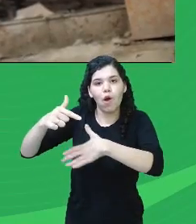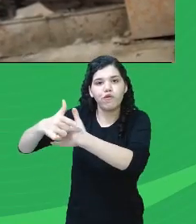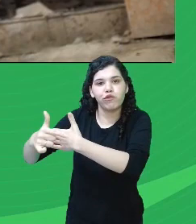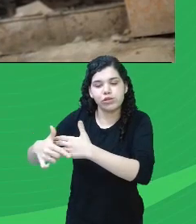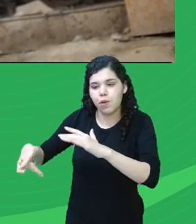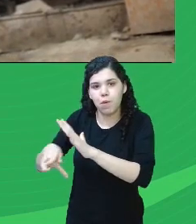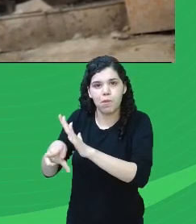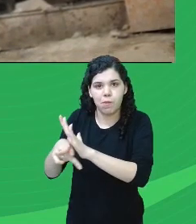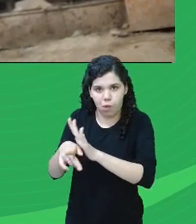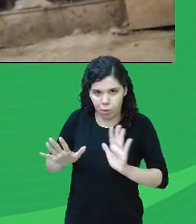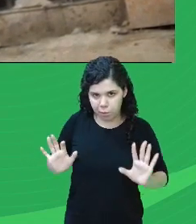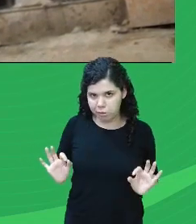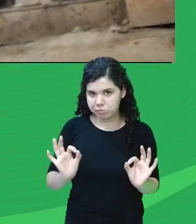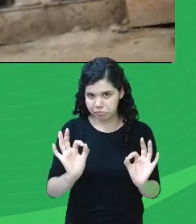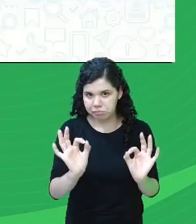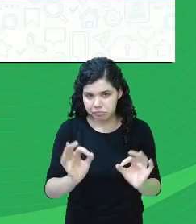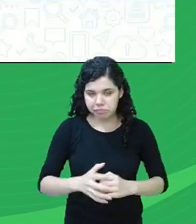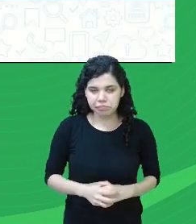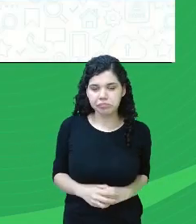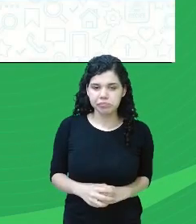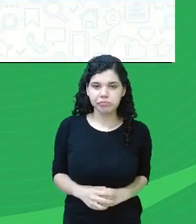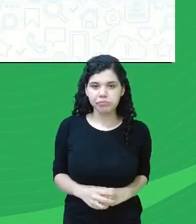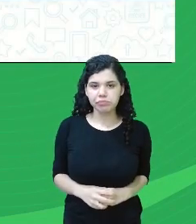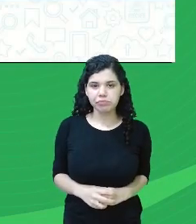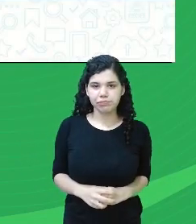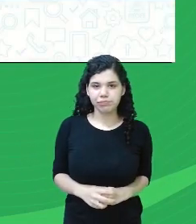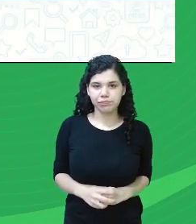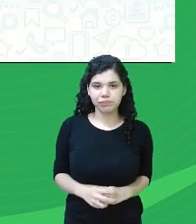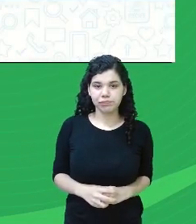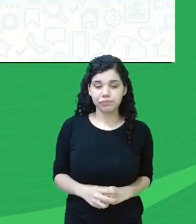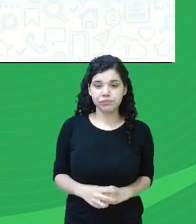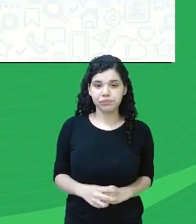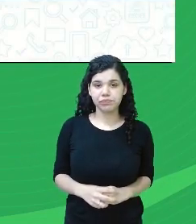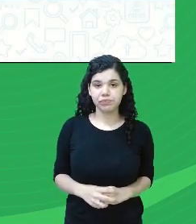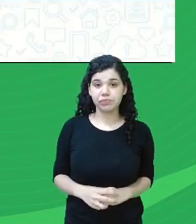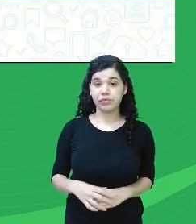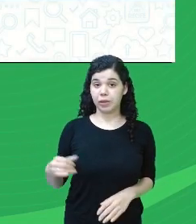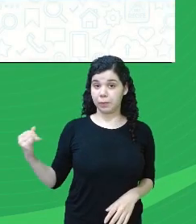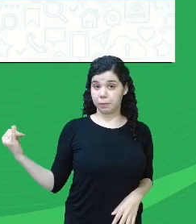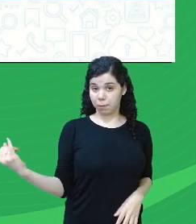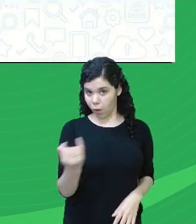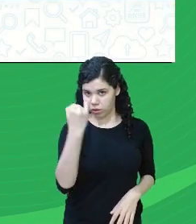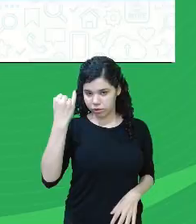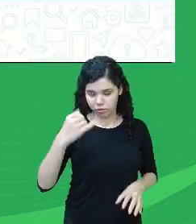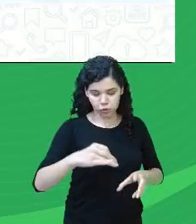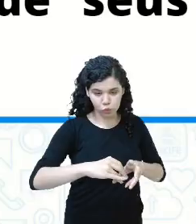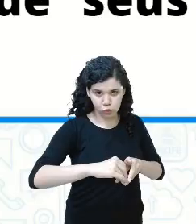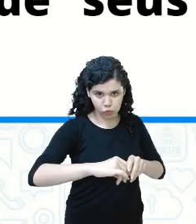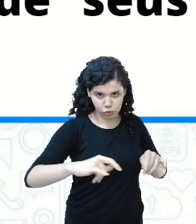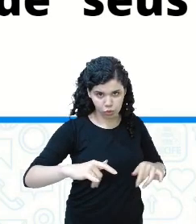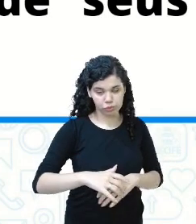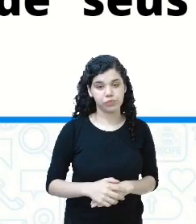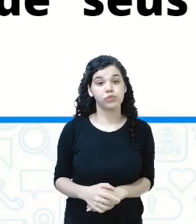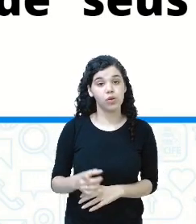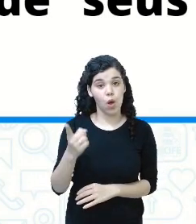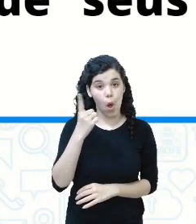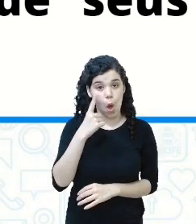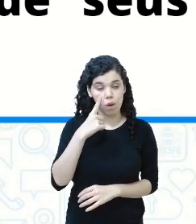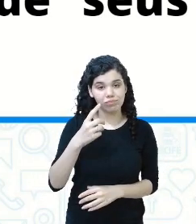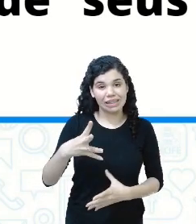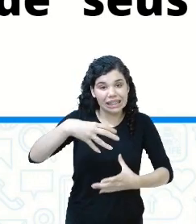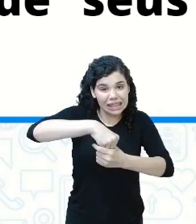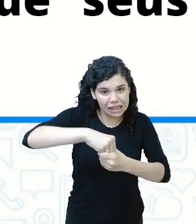funções que a gente vai utilizar. A importância dos solos, vejam mesmo. O solo é fonte